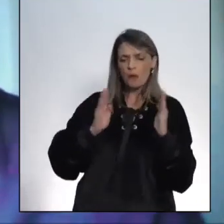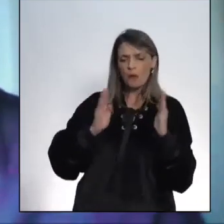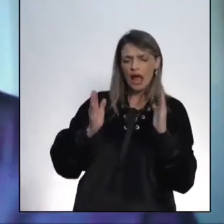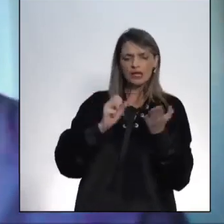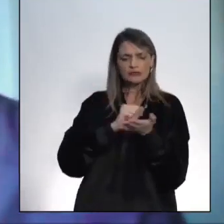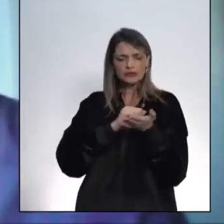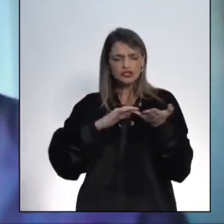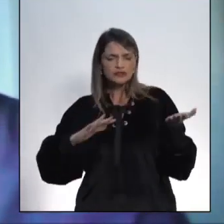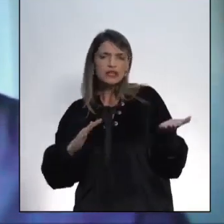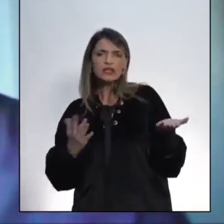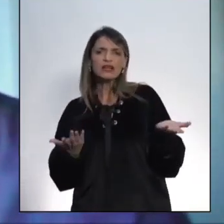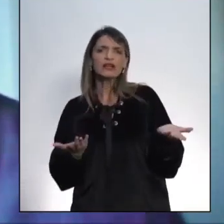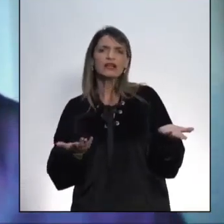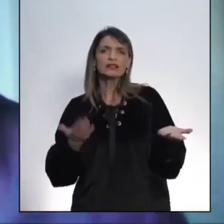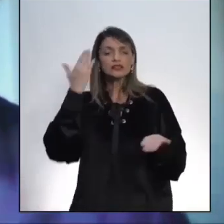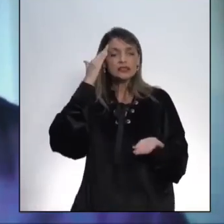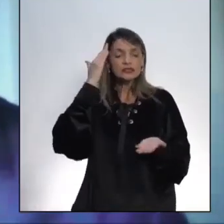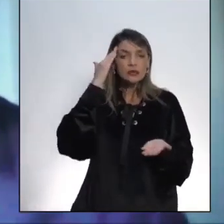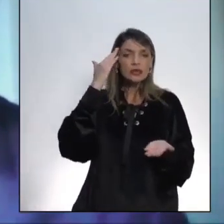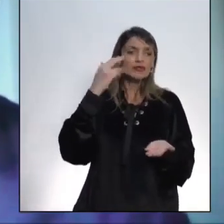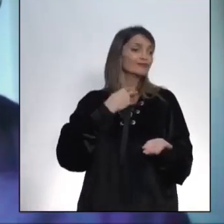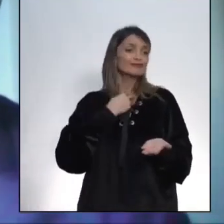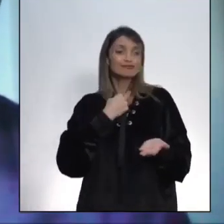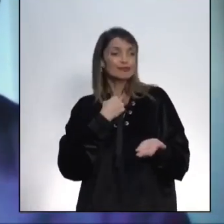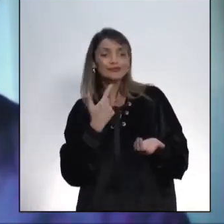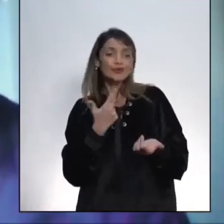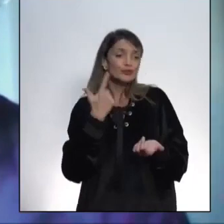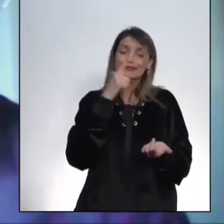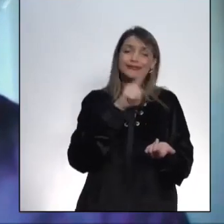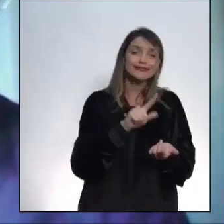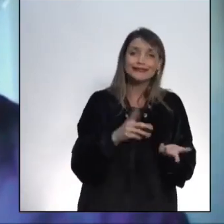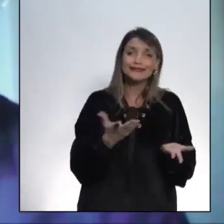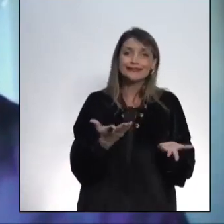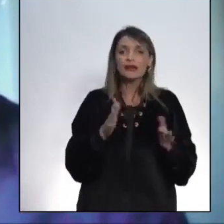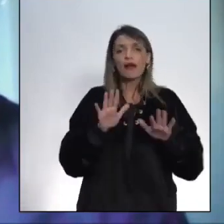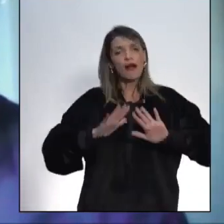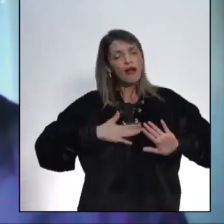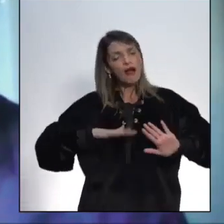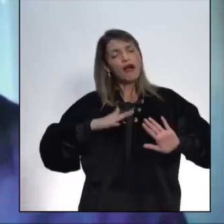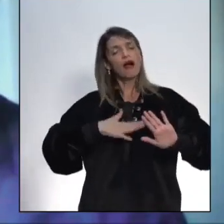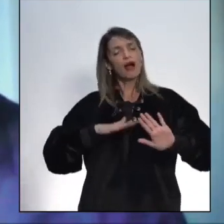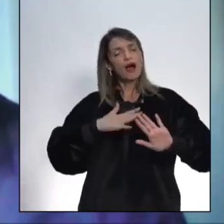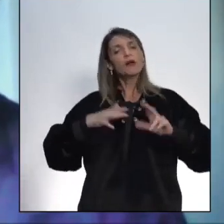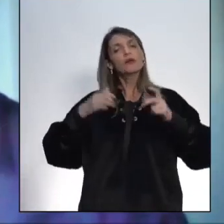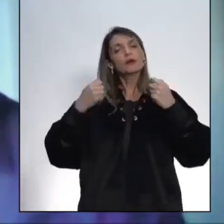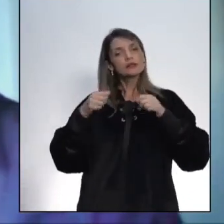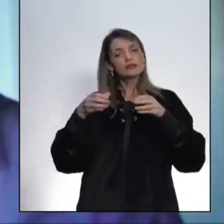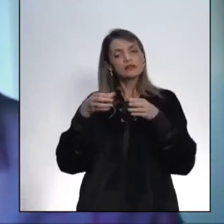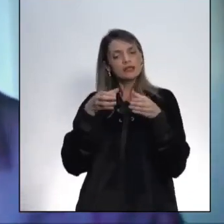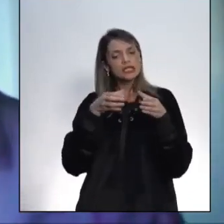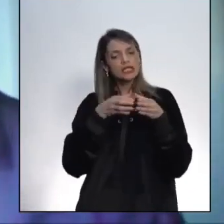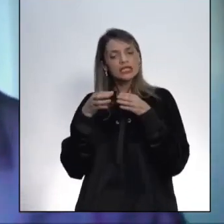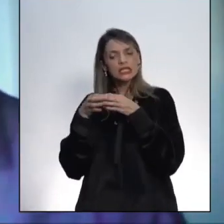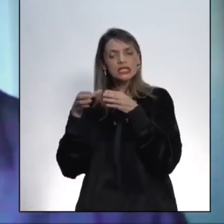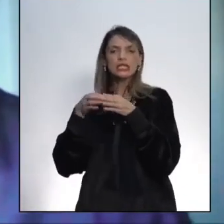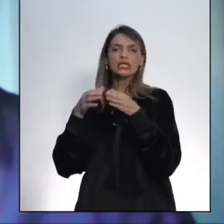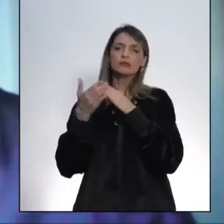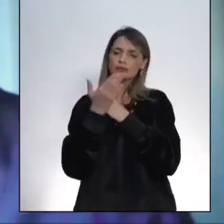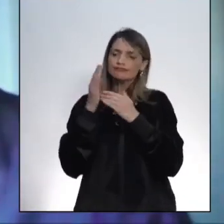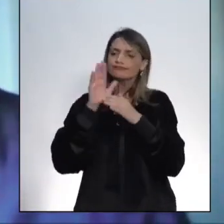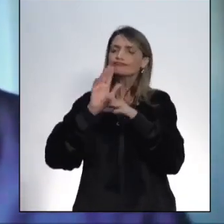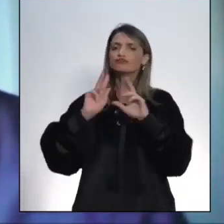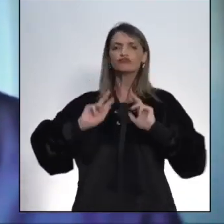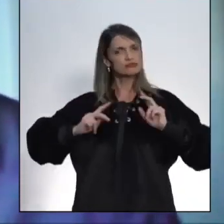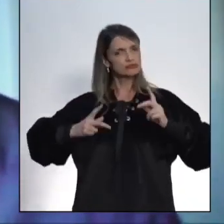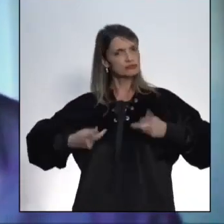nas incompreensões e nas impossibilidades que cada um tem em cada momento. Eu acho que as equipes têm que ser cada vez mais humanas no